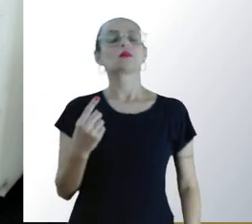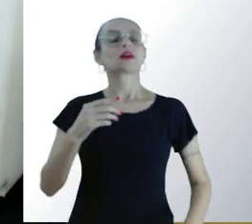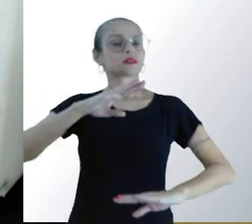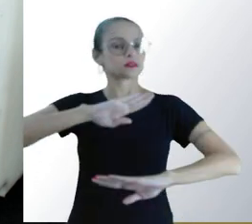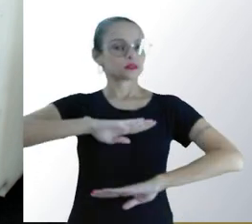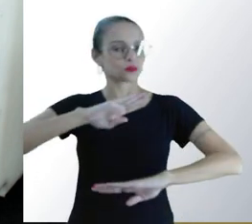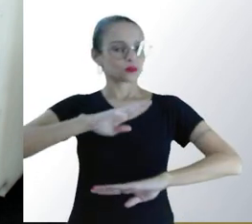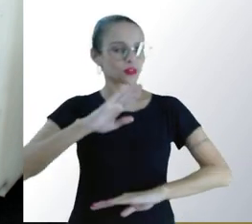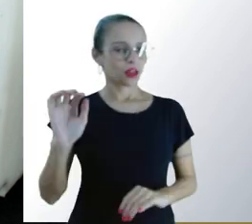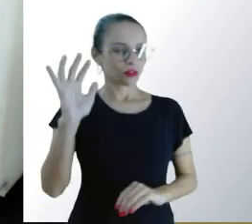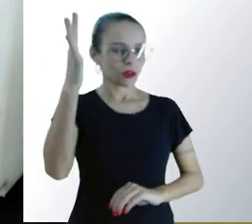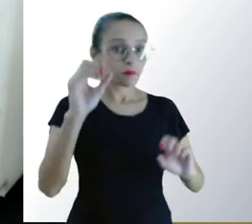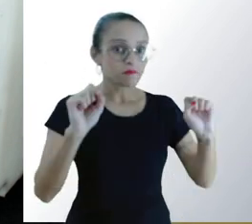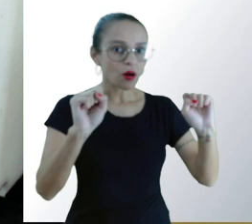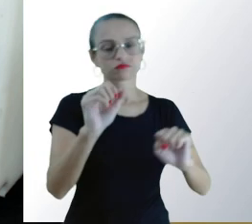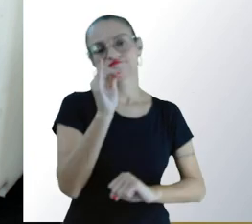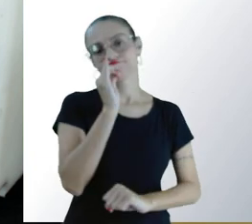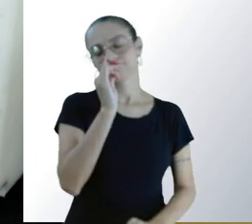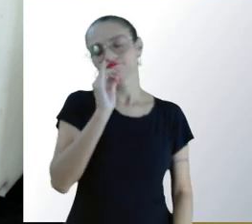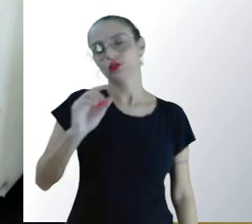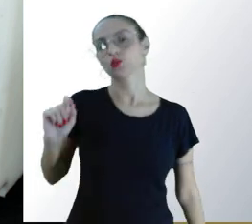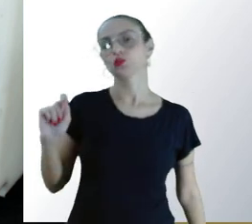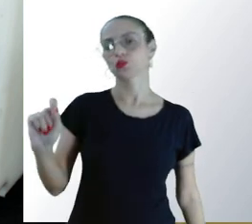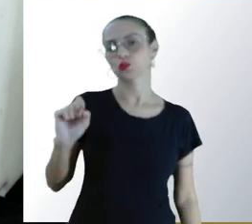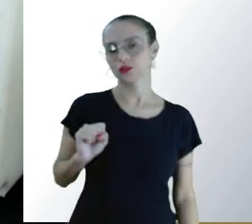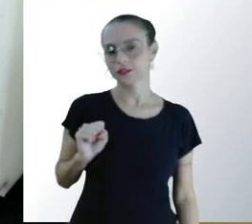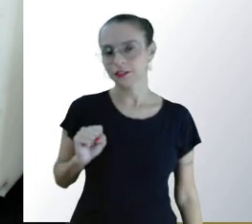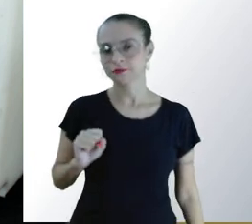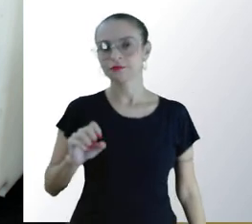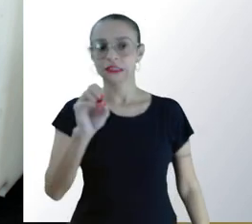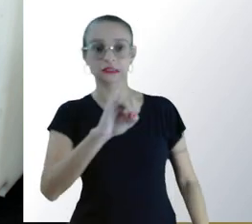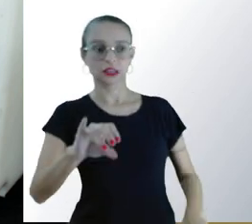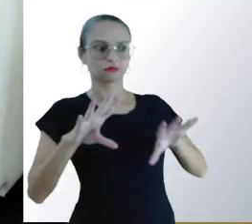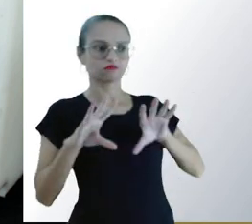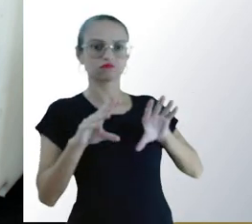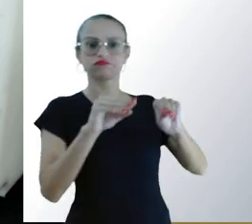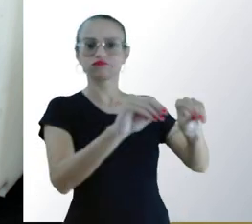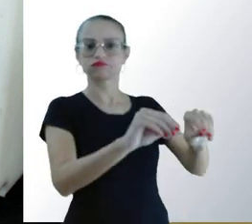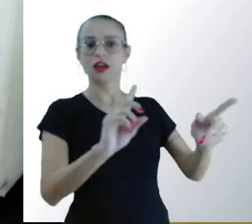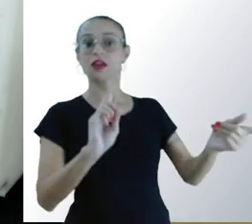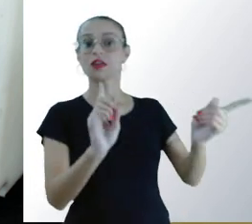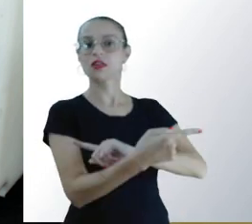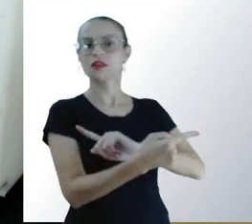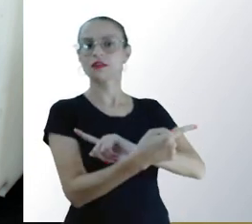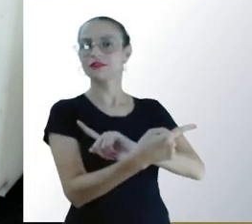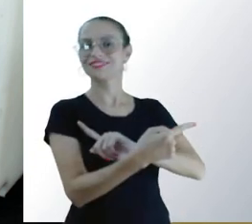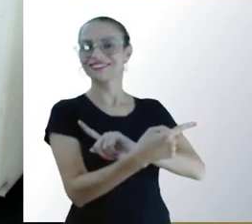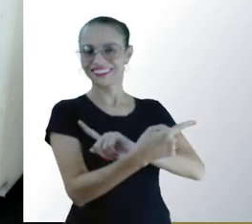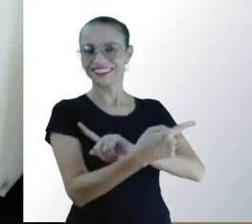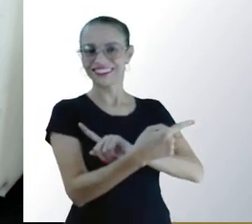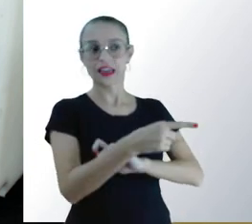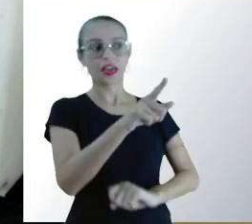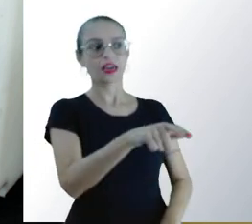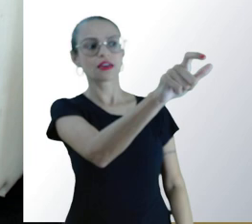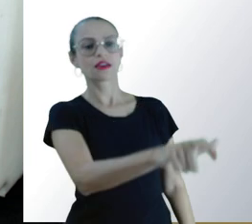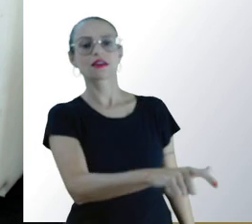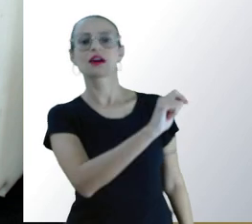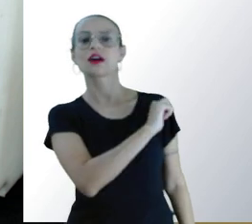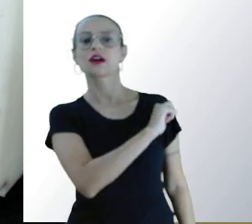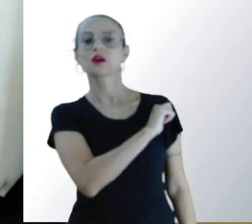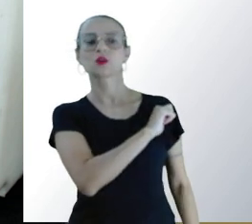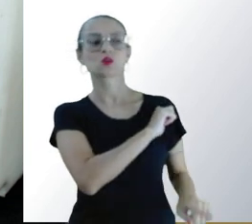por exemplo, que pode acontecer é quando a importunação é inversa. É o estudante, por